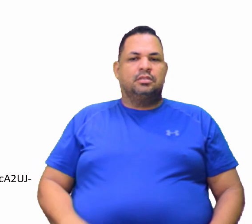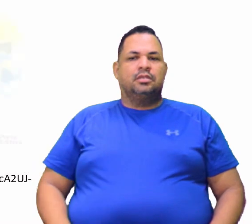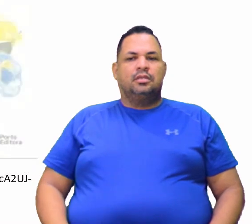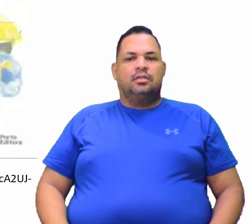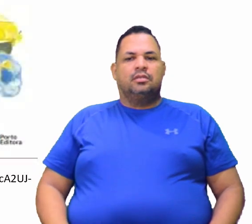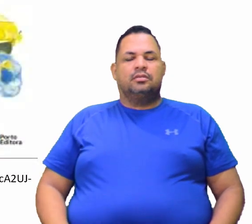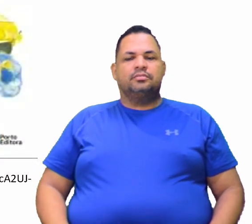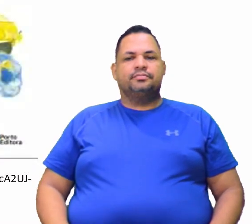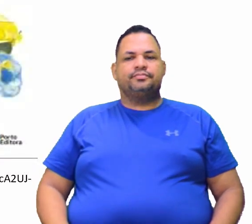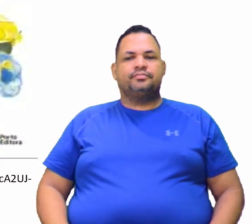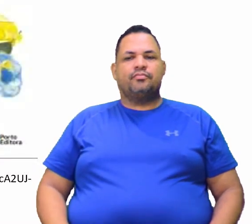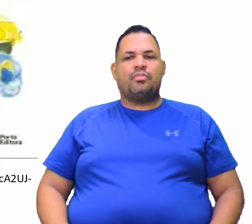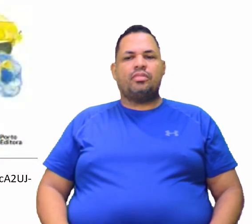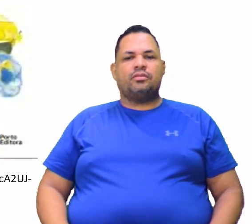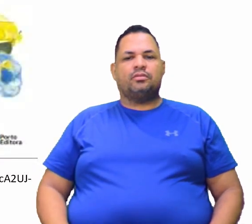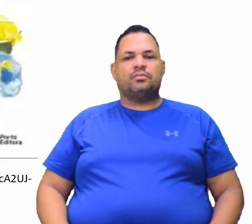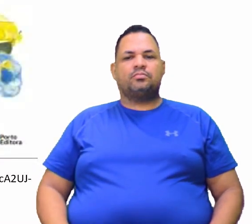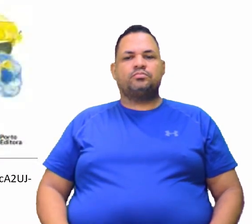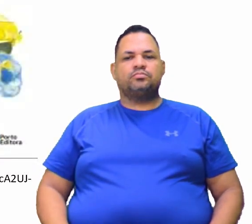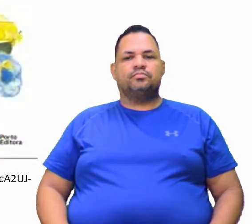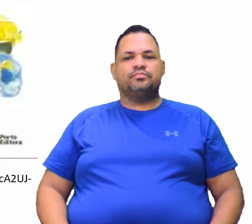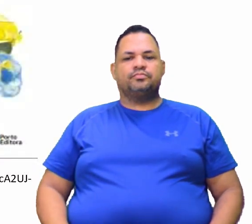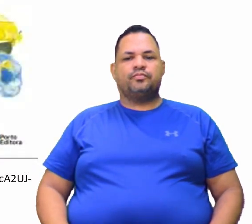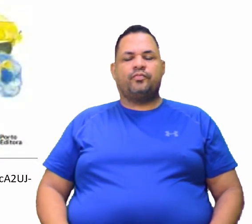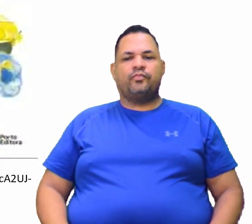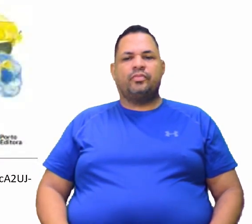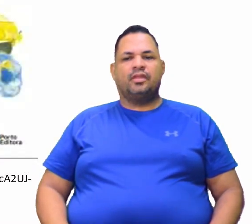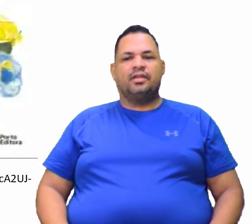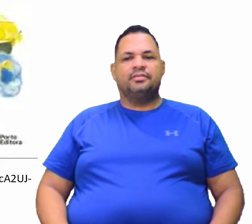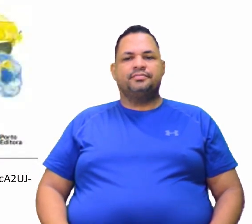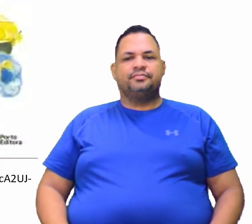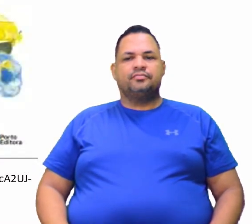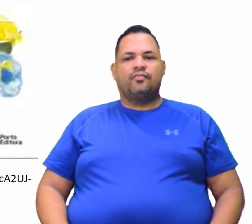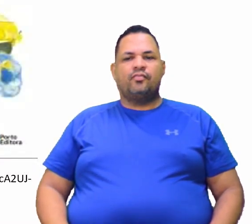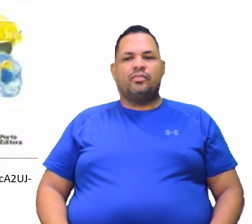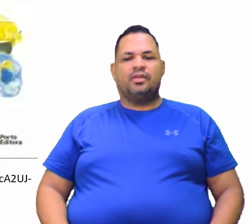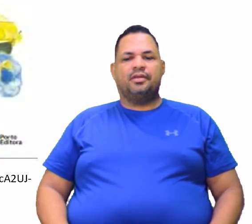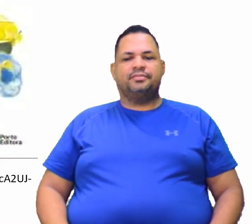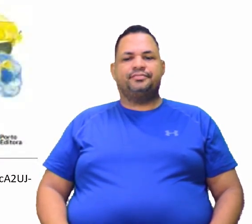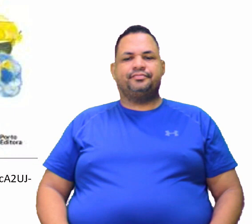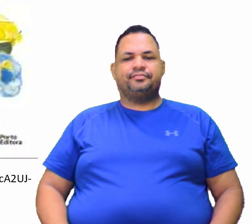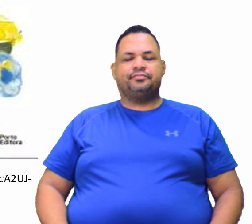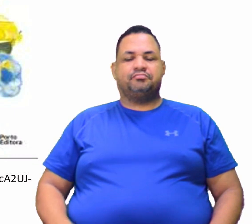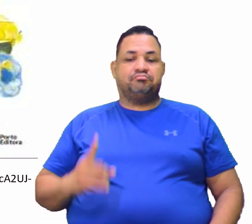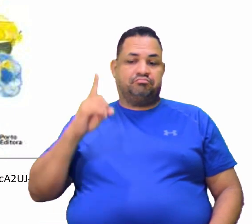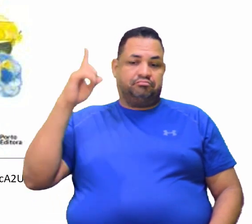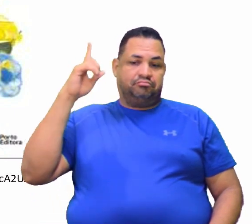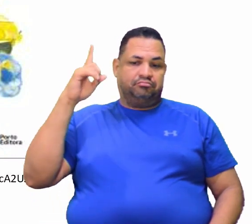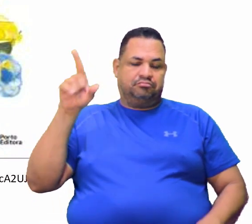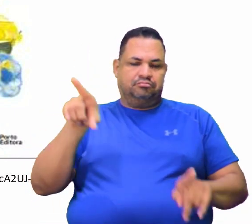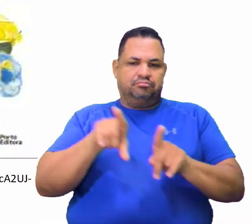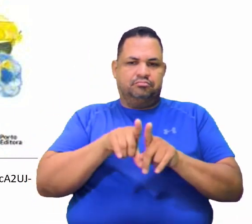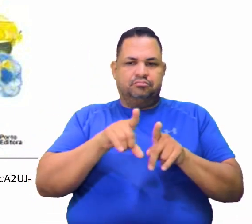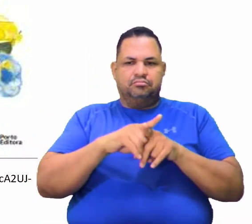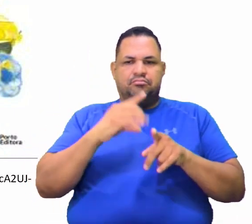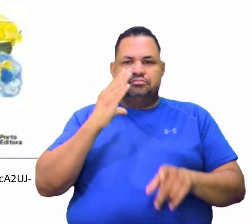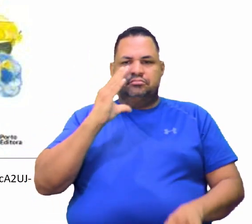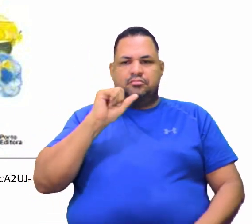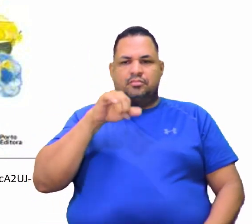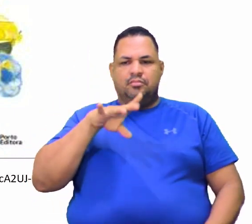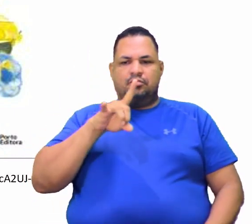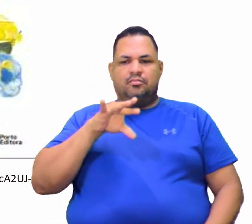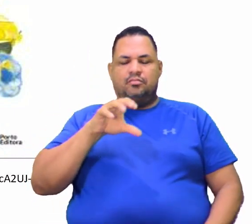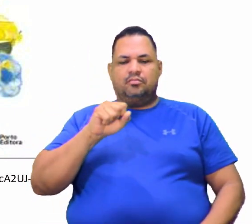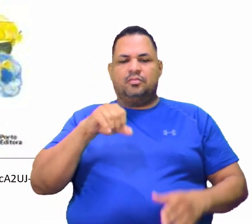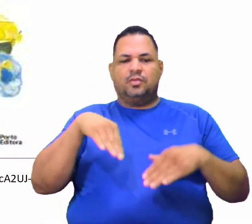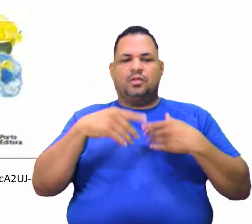Os Lusíadas, né? De Luiz Vaz de Camões, tá certo? De Camões aqui. Ai, amadinha,